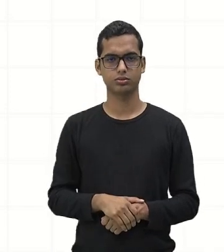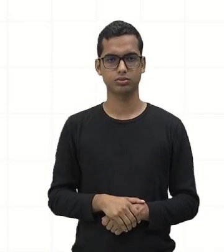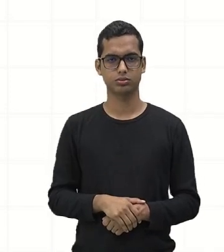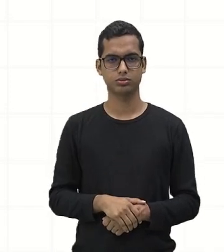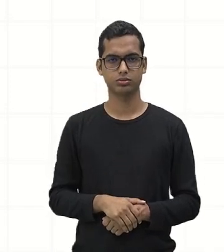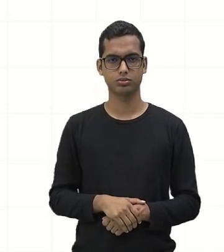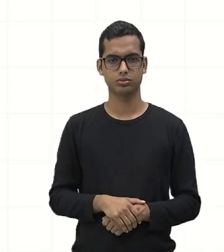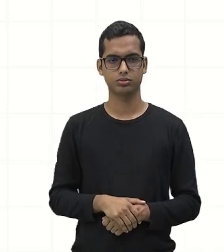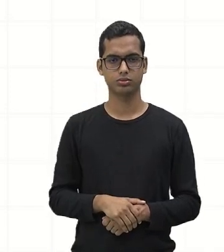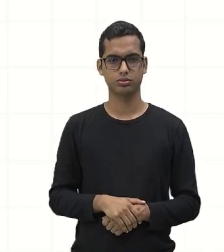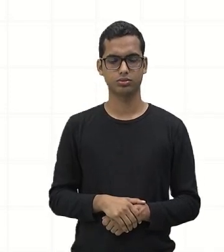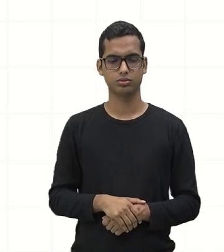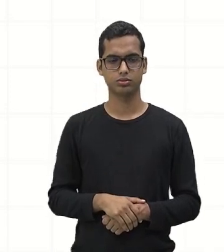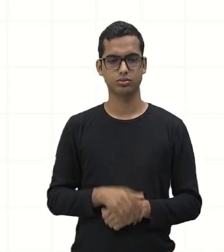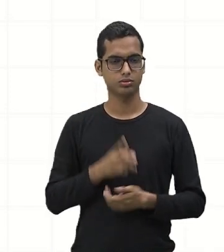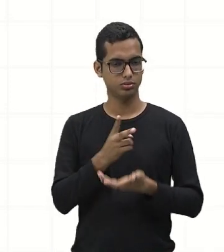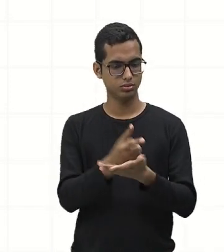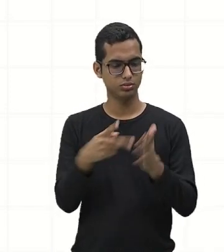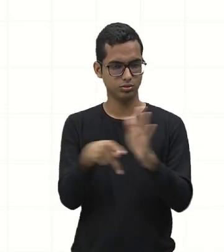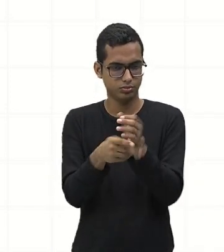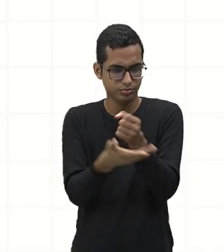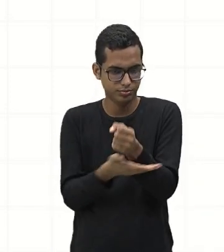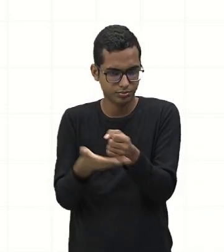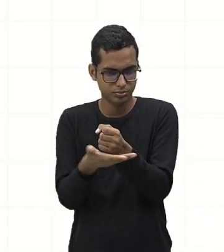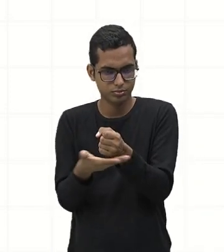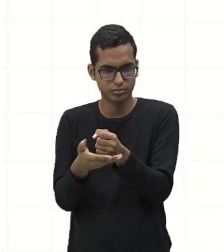Conserva-se a base,